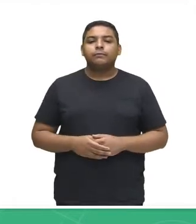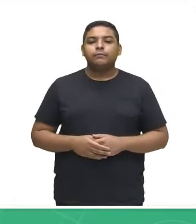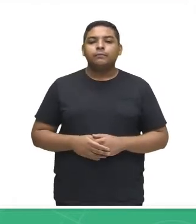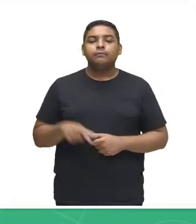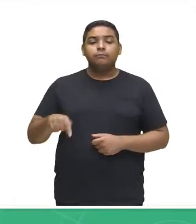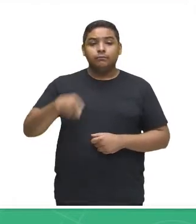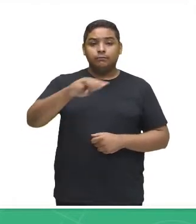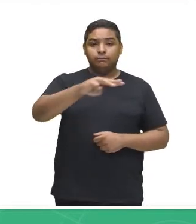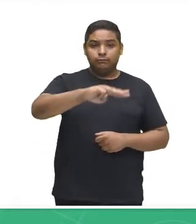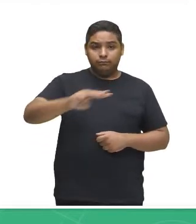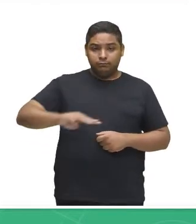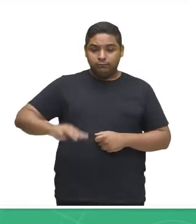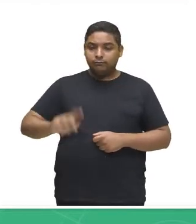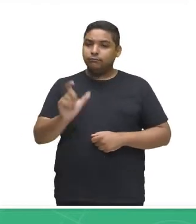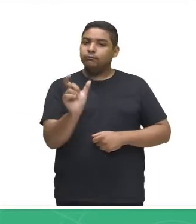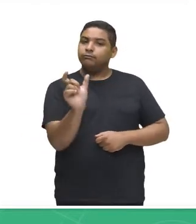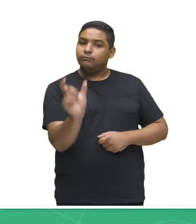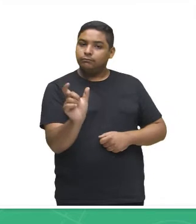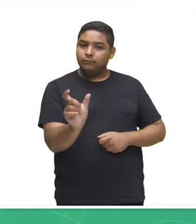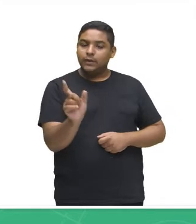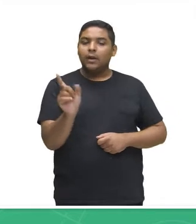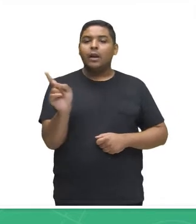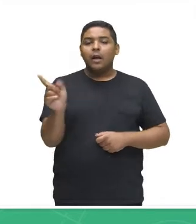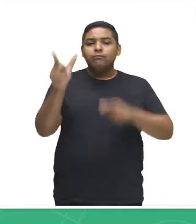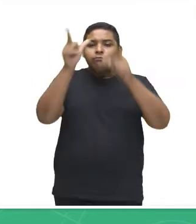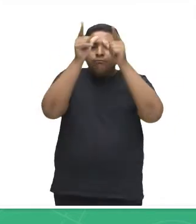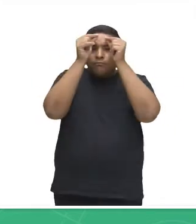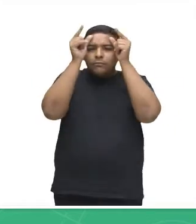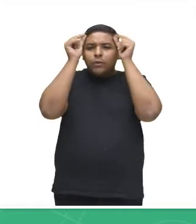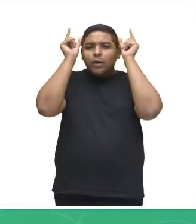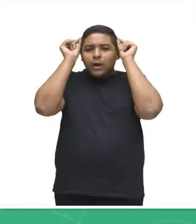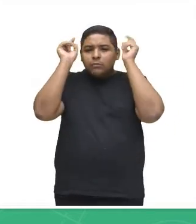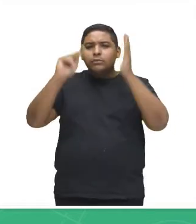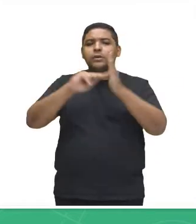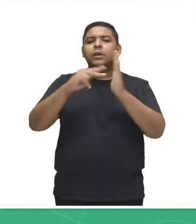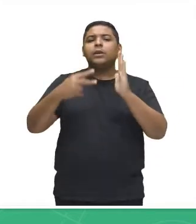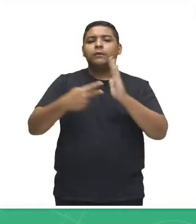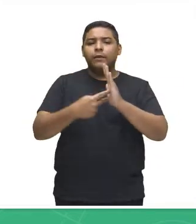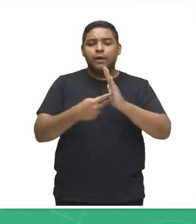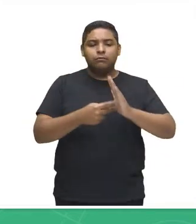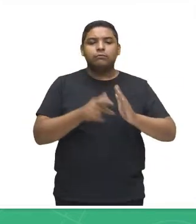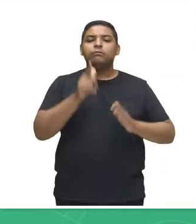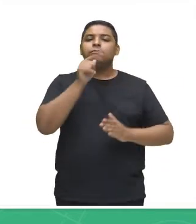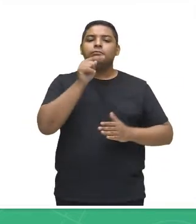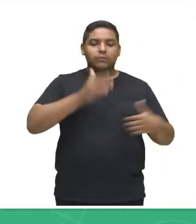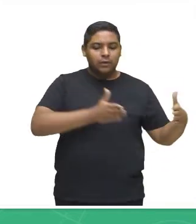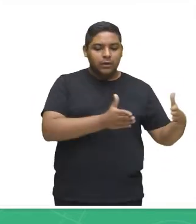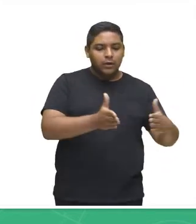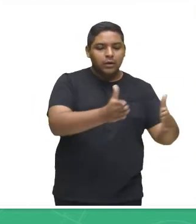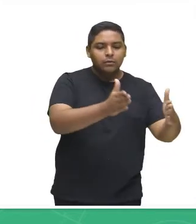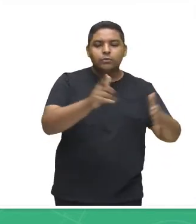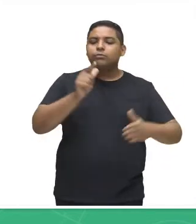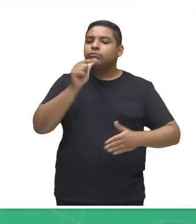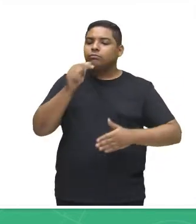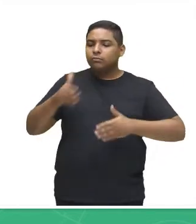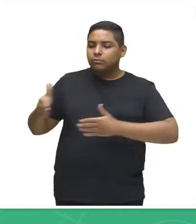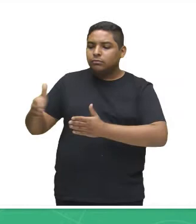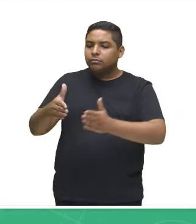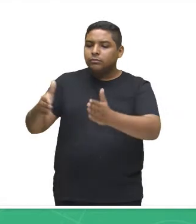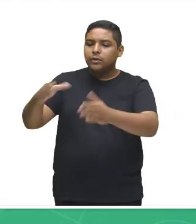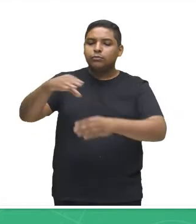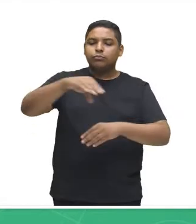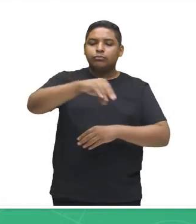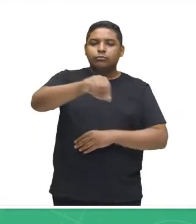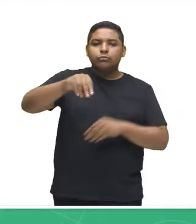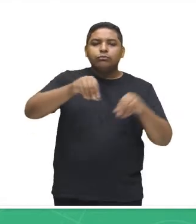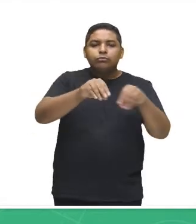a palavra Mesopotâmia vem do grego e significa entre rios, ou seja, terra entre rios. Não se preocupem,